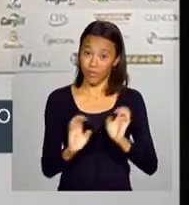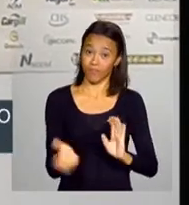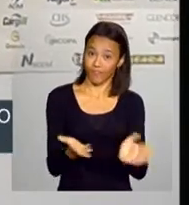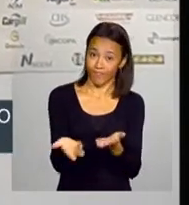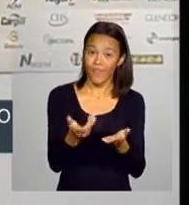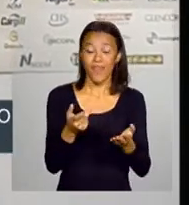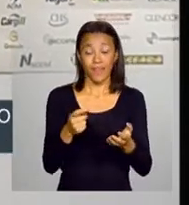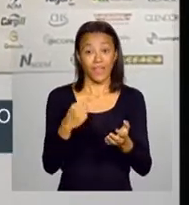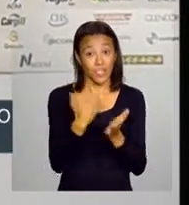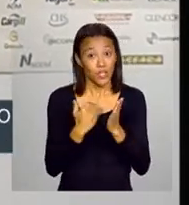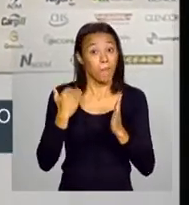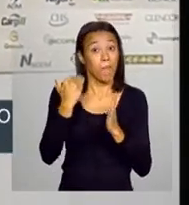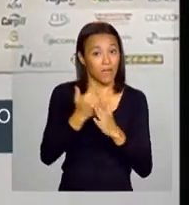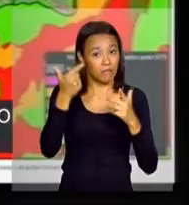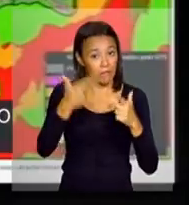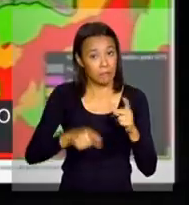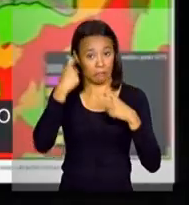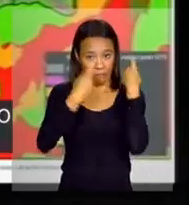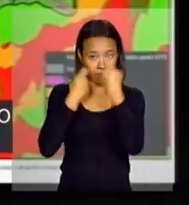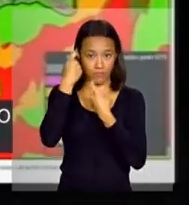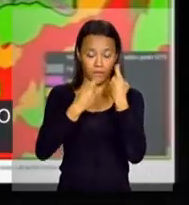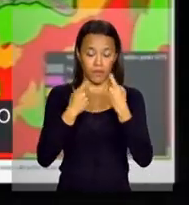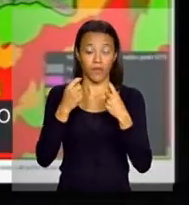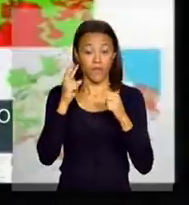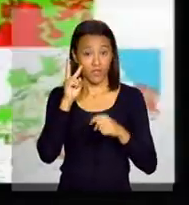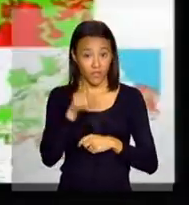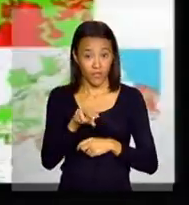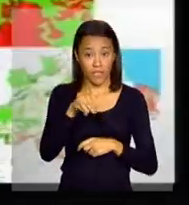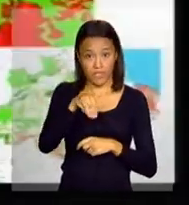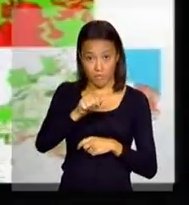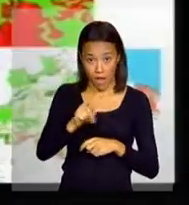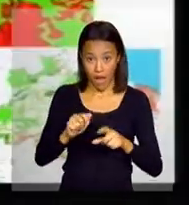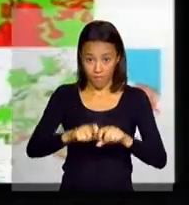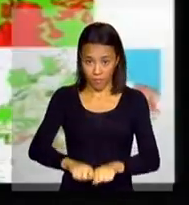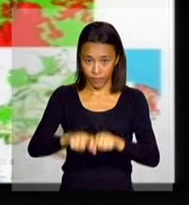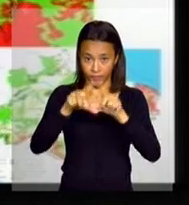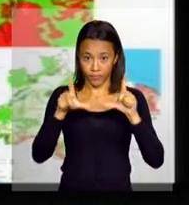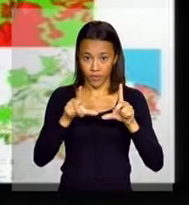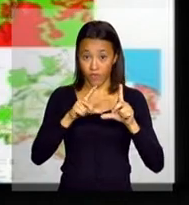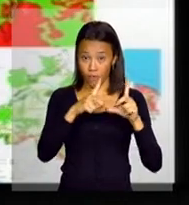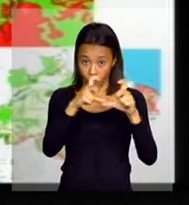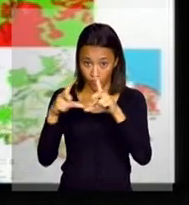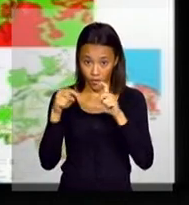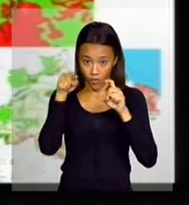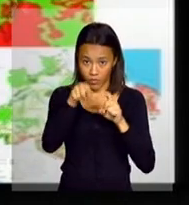um desafio que a gente tem pela frente. Esse mapa daqui é baseado num dado